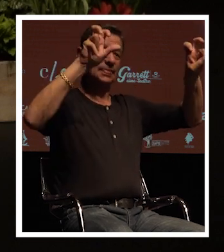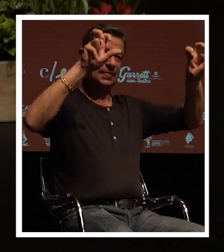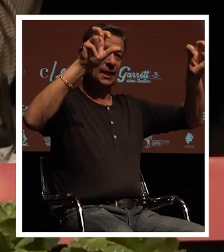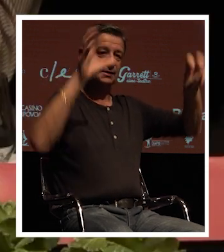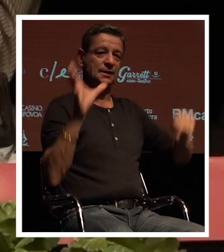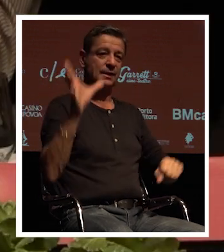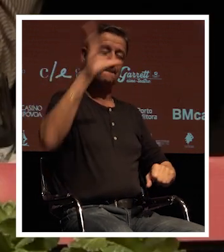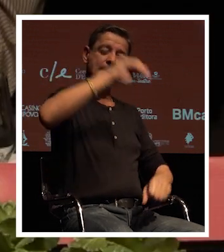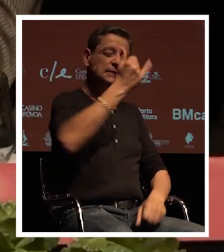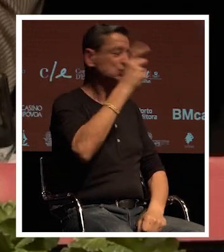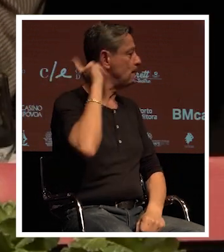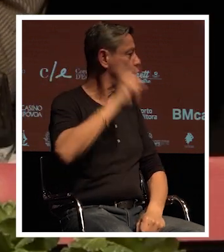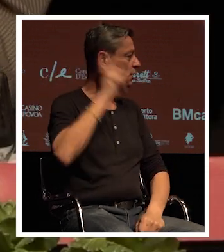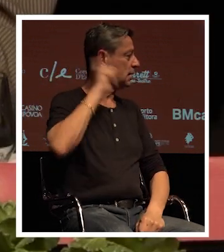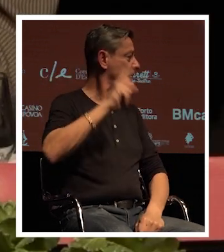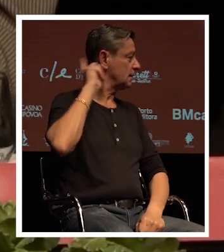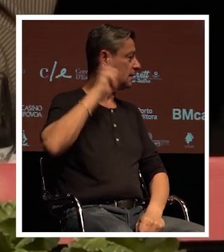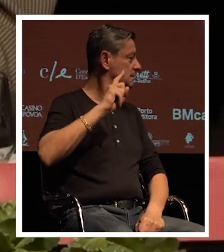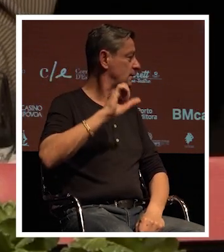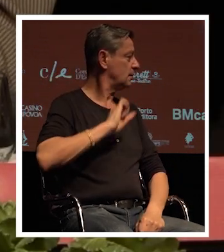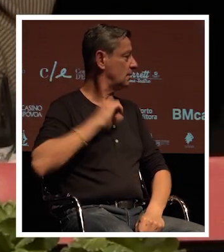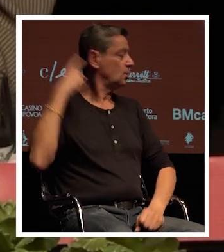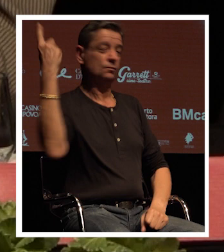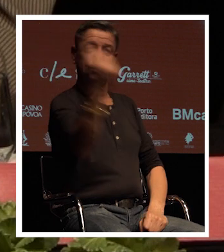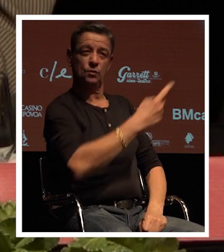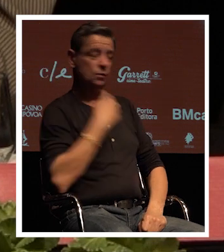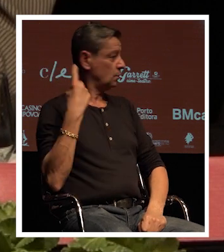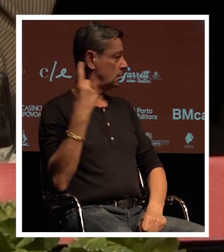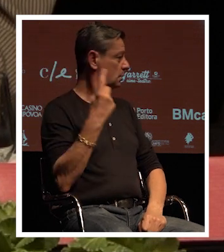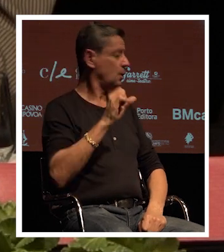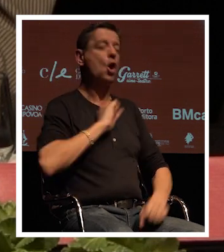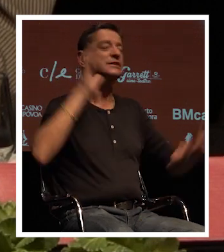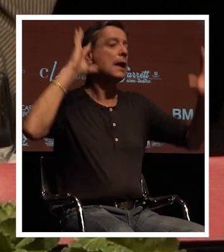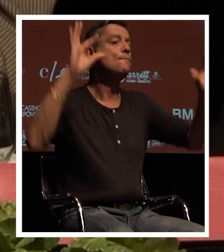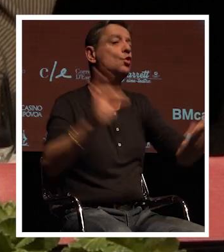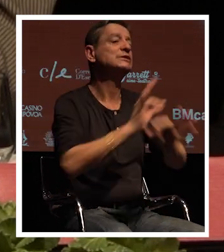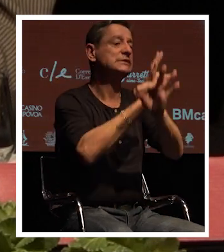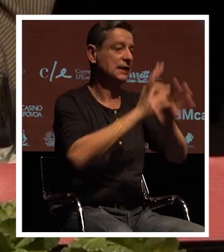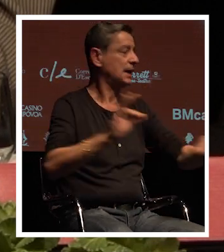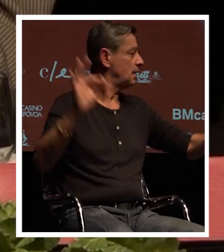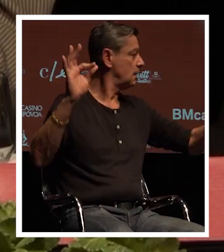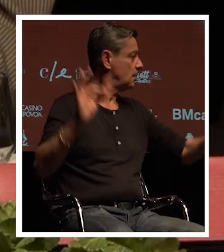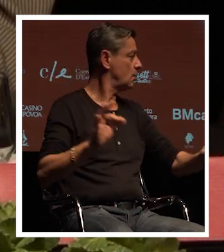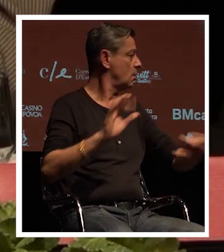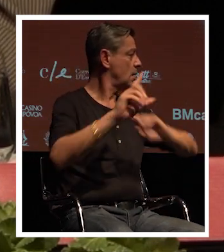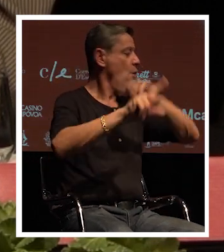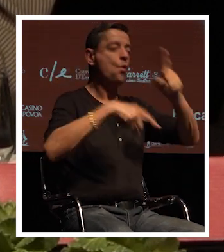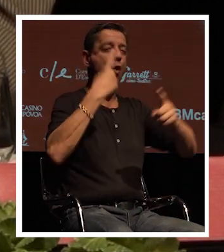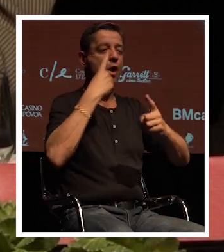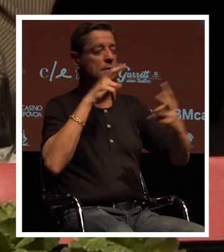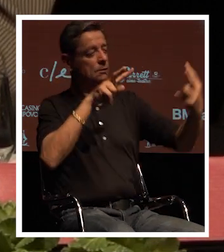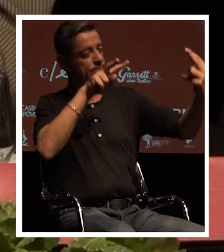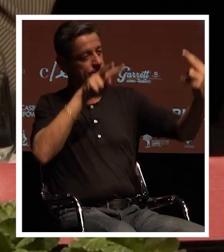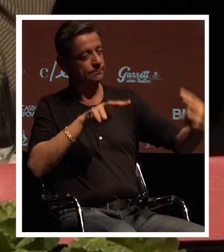dos mais importantes da nossa da nossa música que é um outro olhar